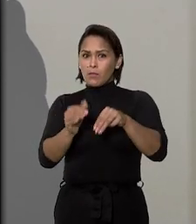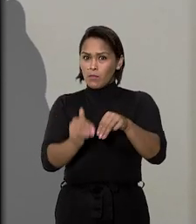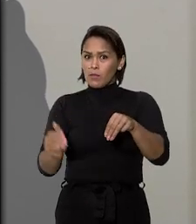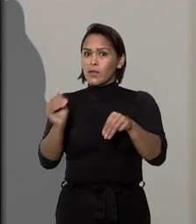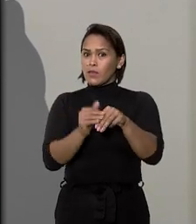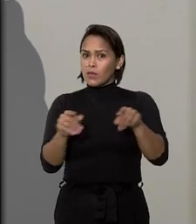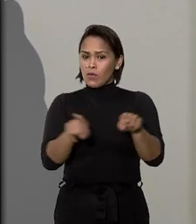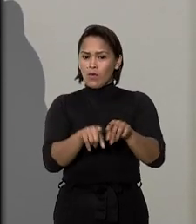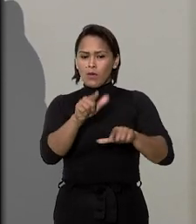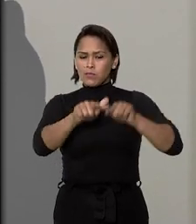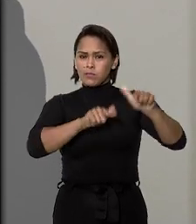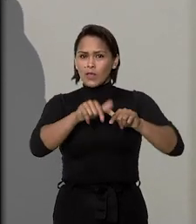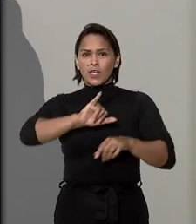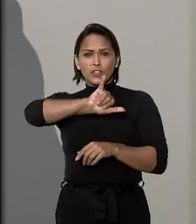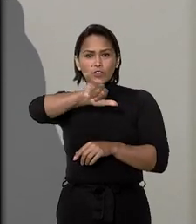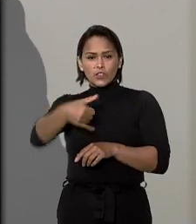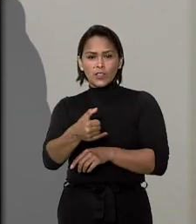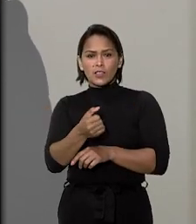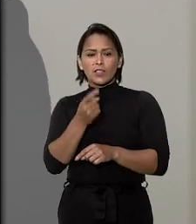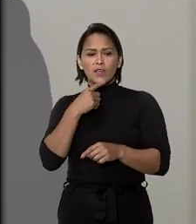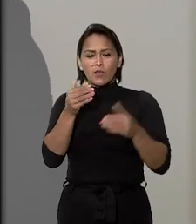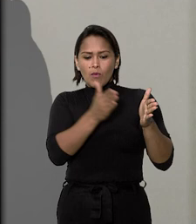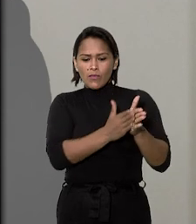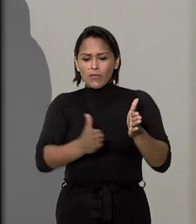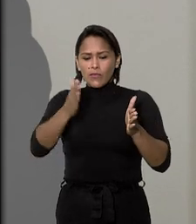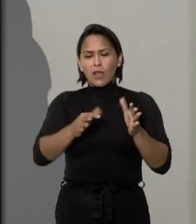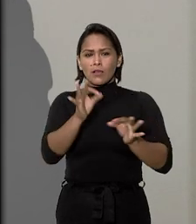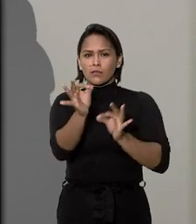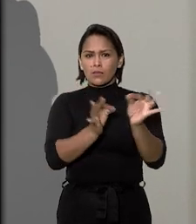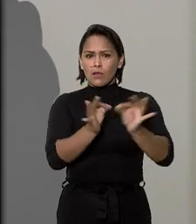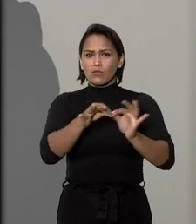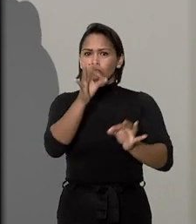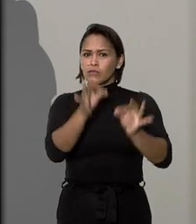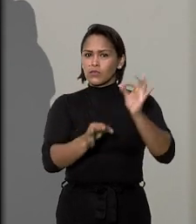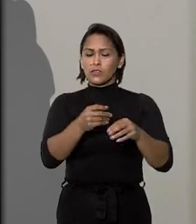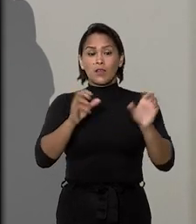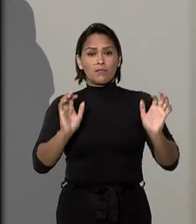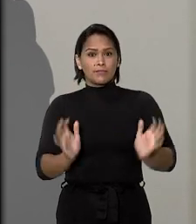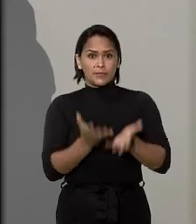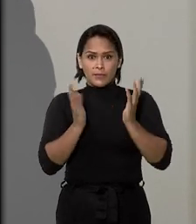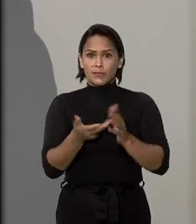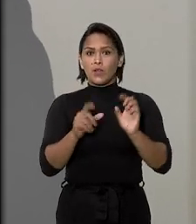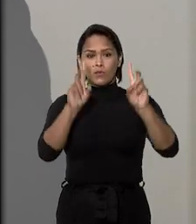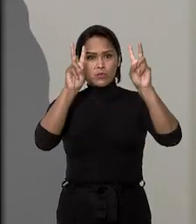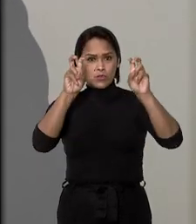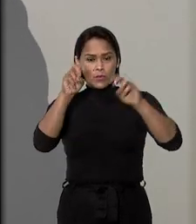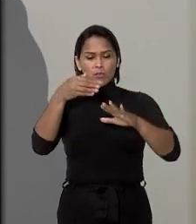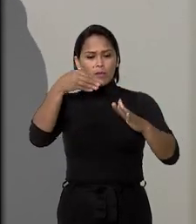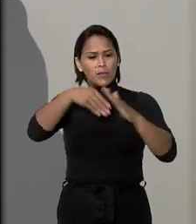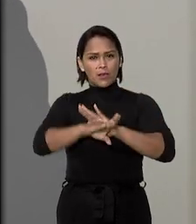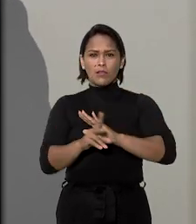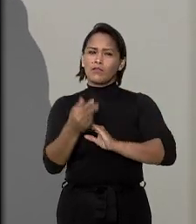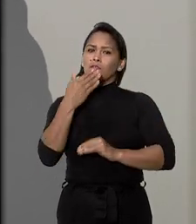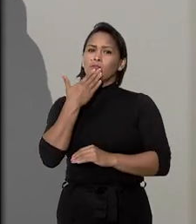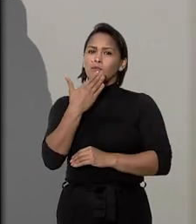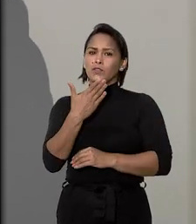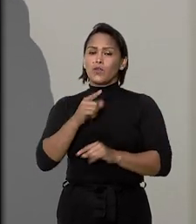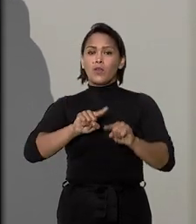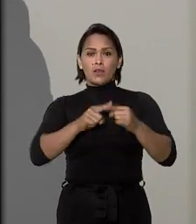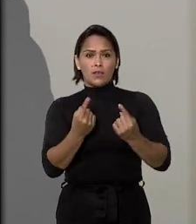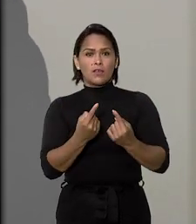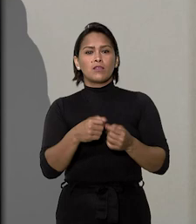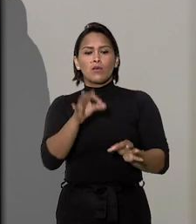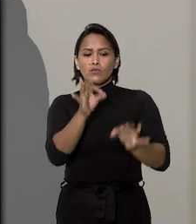presidência do tribunal, em janeiro, durante o plantão judiciário, já se manifestou sobre a matéria, indeferindo o pedido. Por